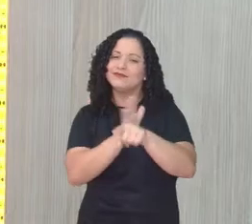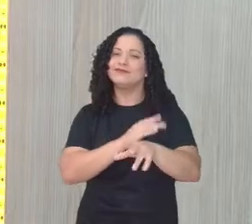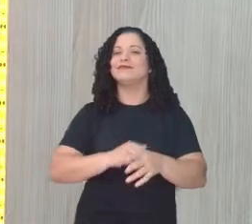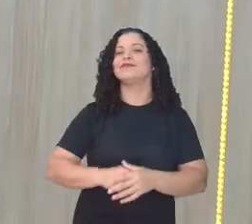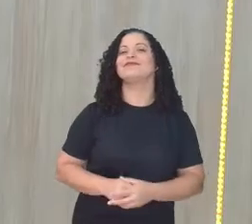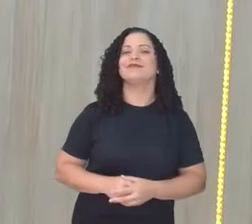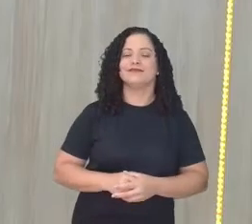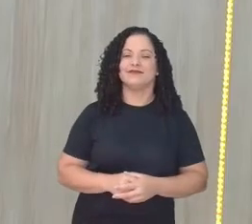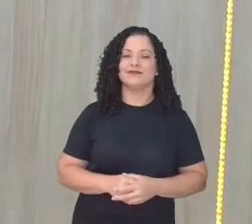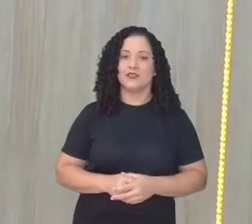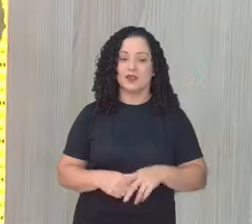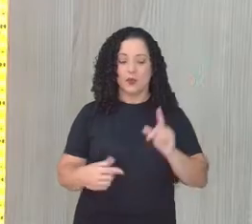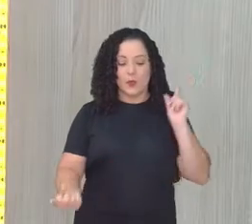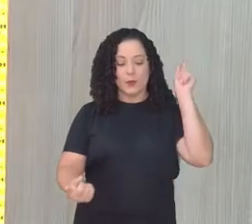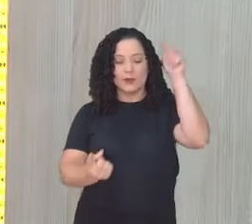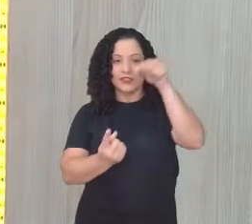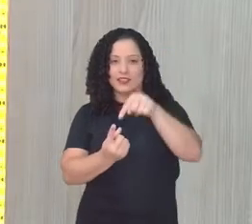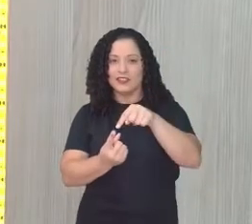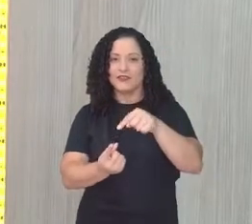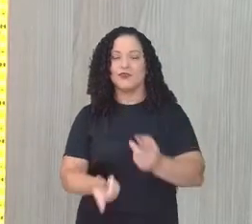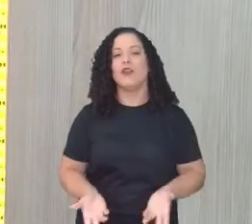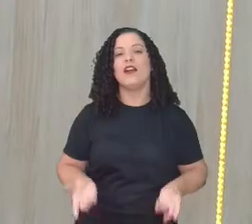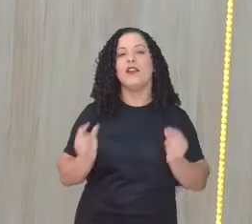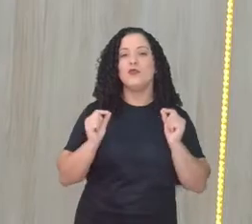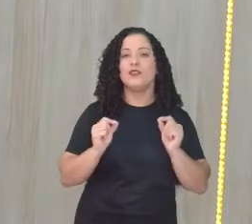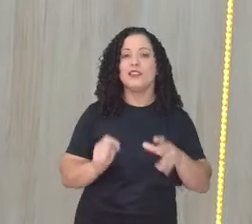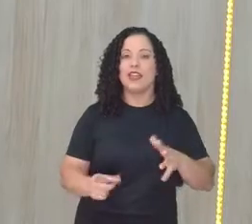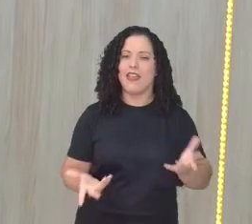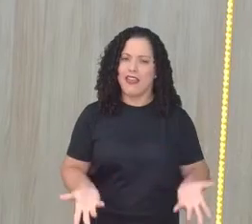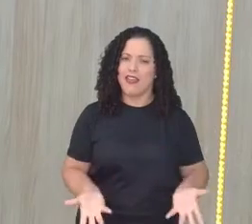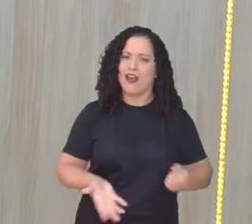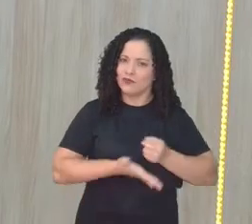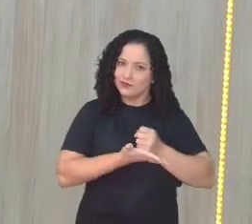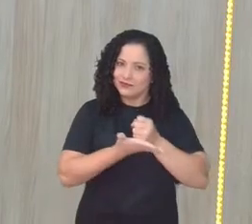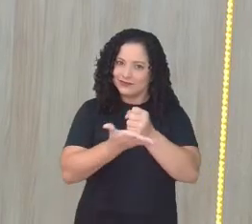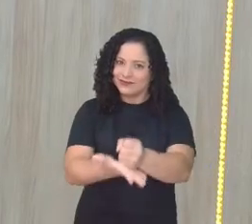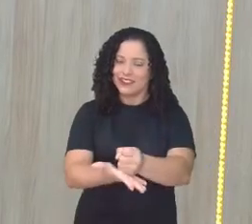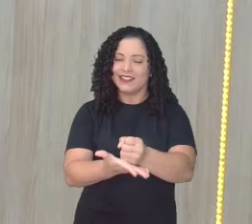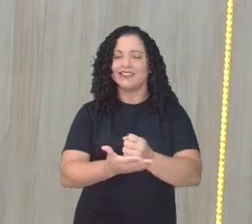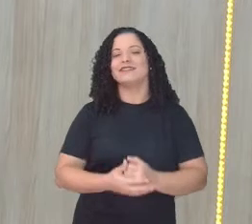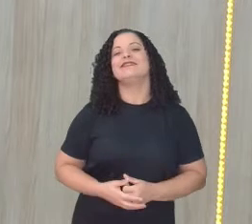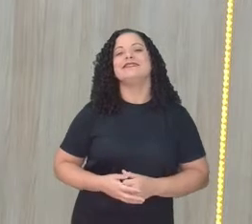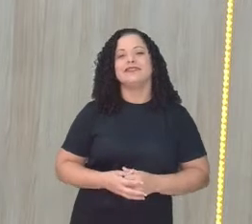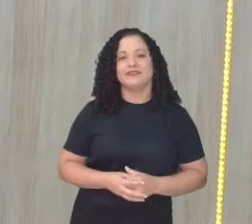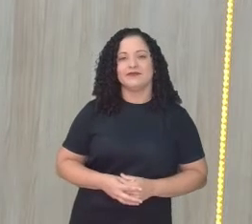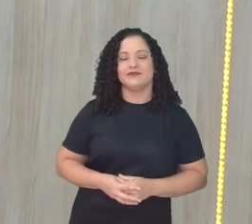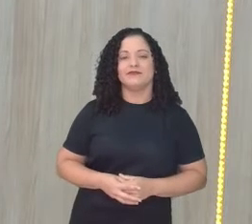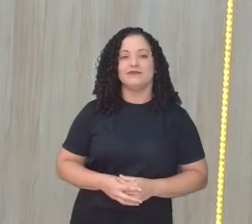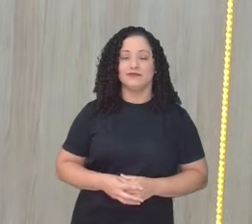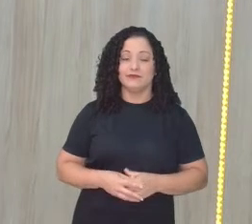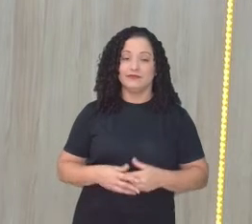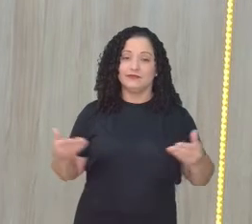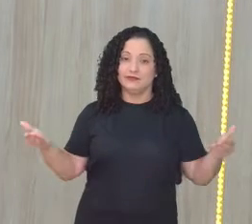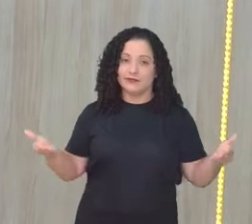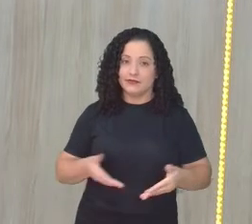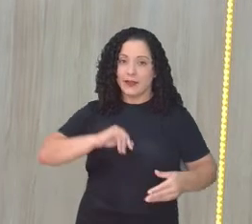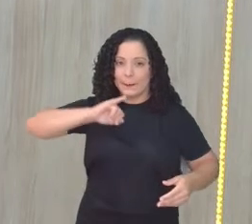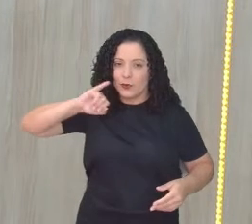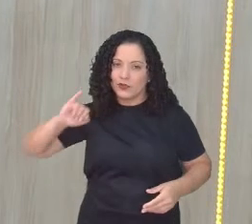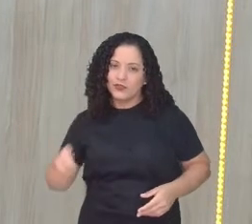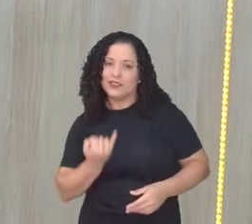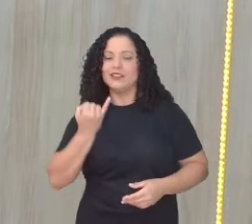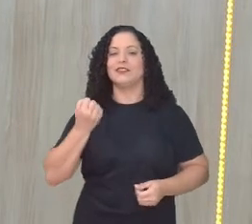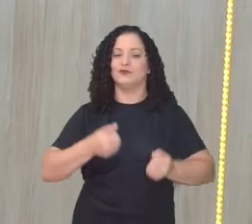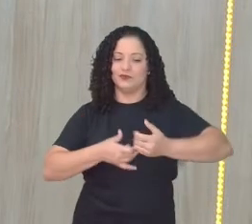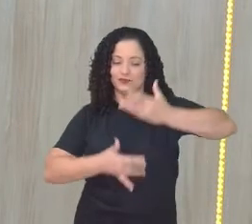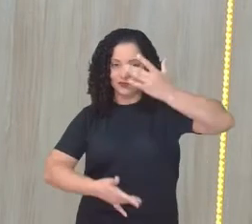o isso objetivo aí. é contribuir. É isso aí, como a gente tá aí, ó. Segue a dica do professor Armando. Aproveita que ele tá no